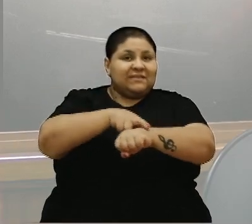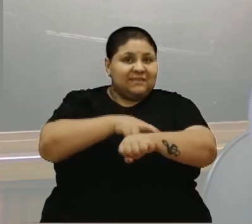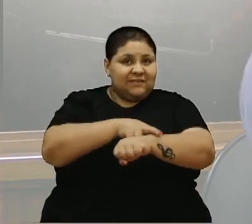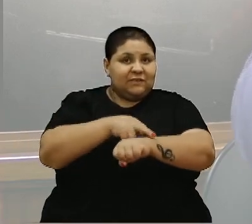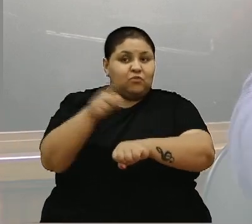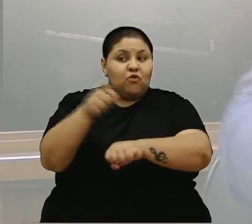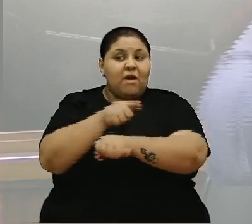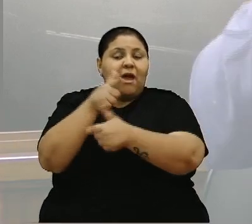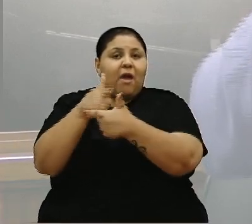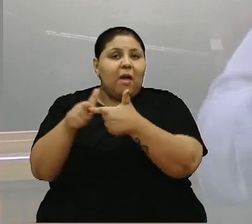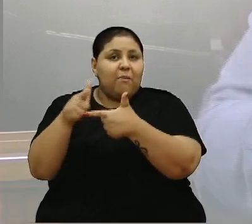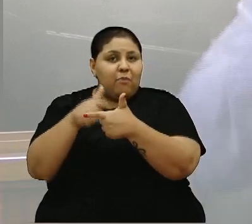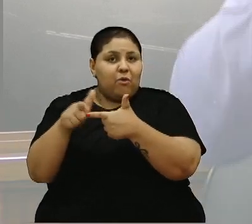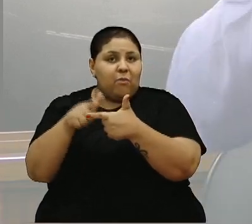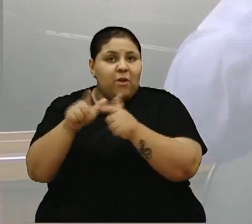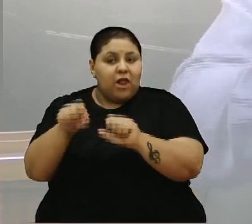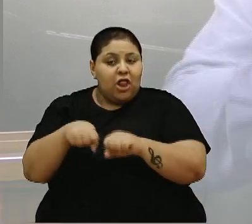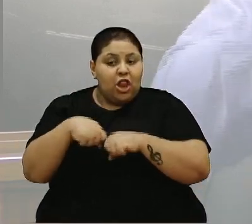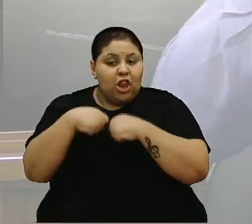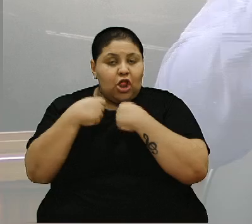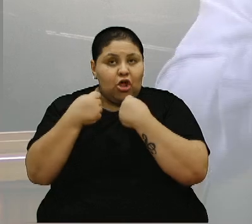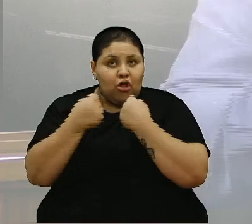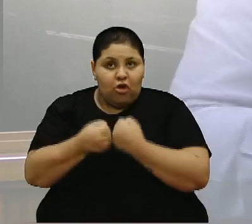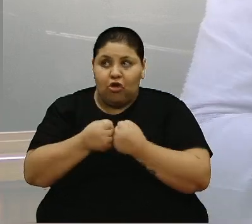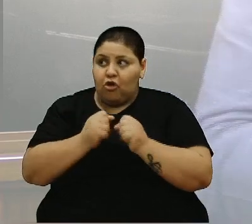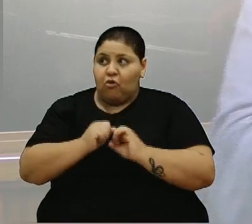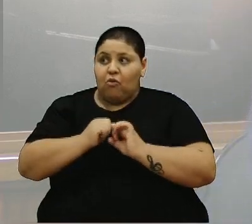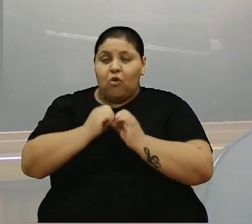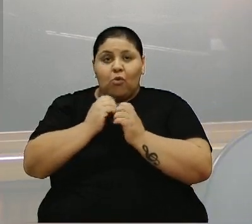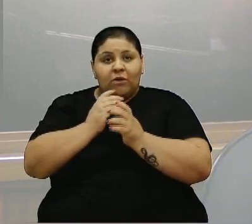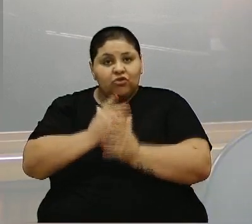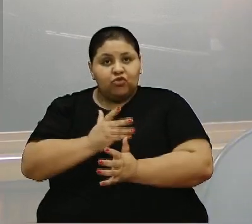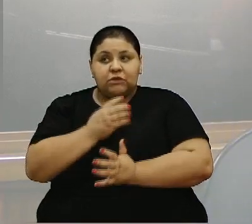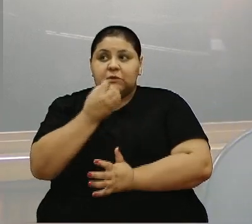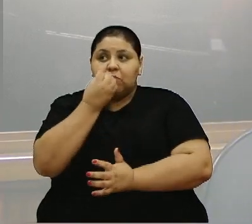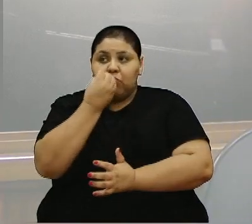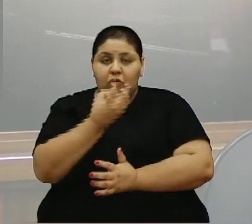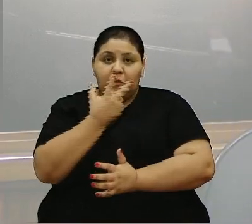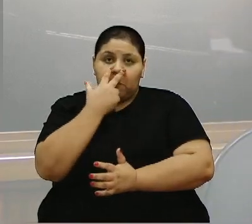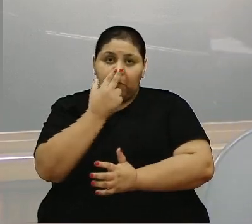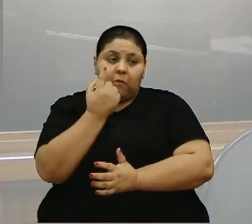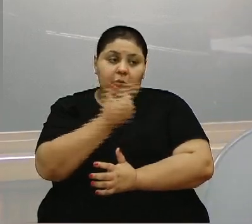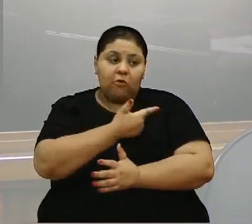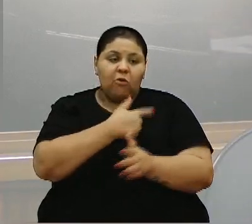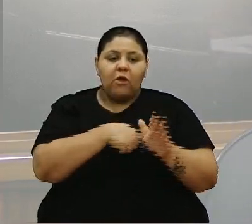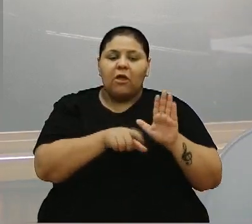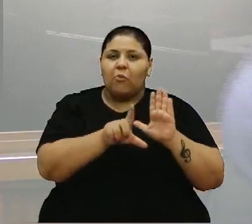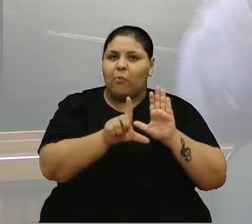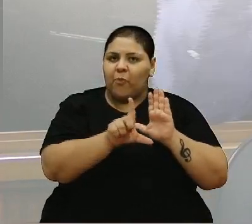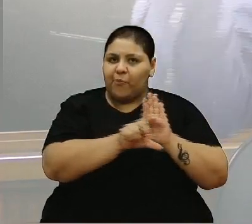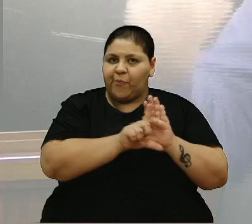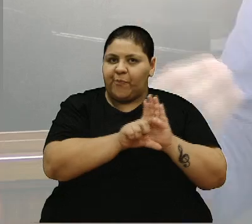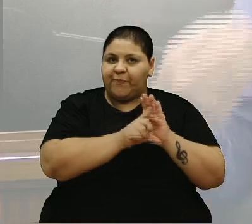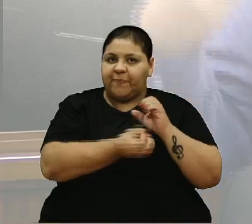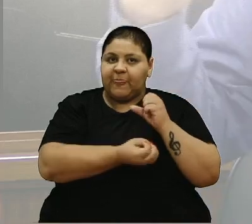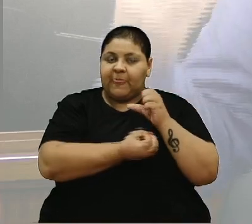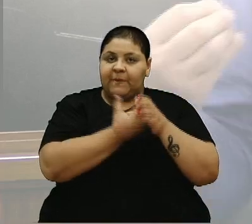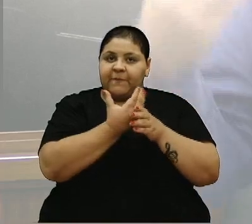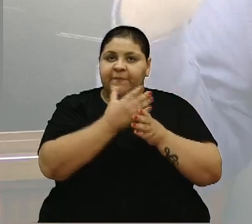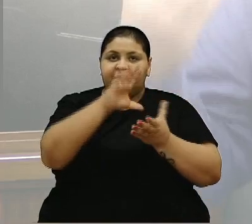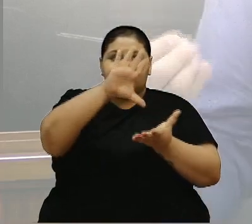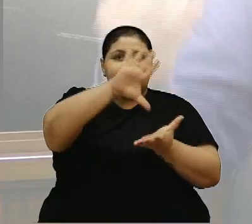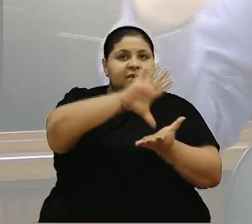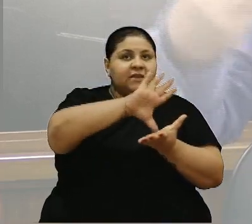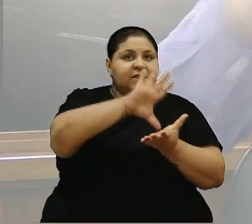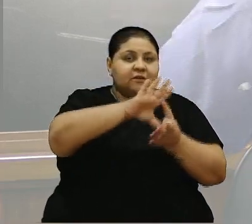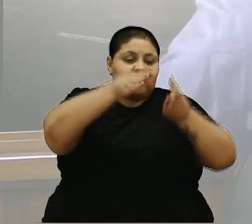nós enfrentamos o racismo com ações afirmativas como essa, que é uma legislação que cria uma feira